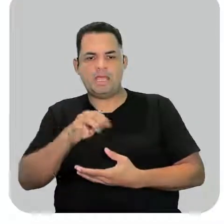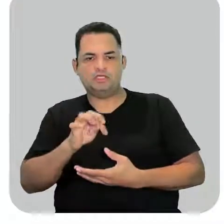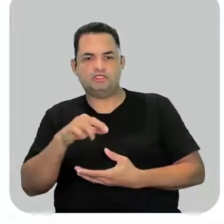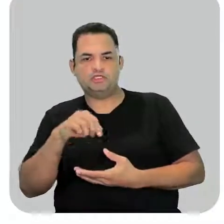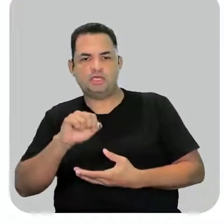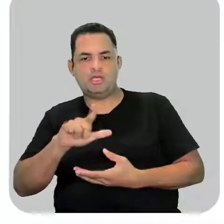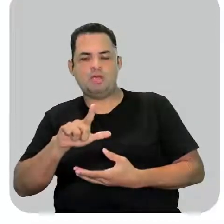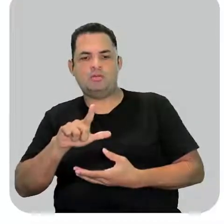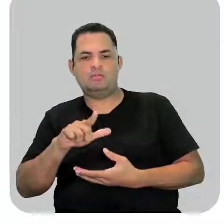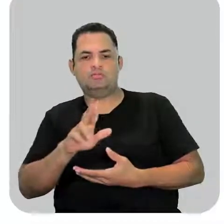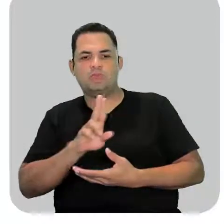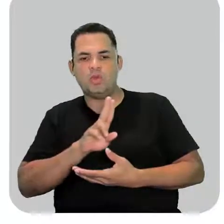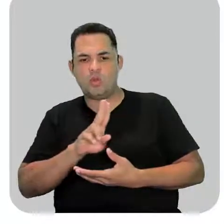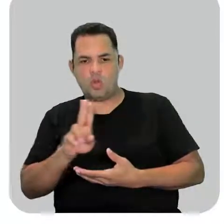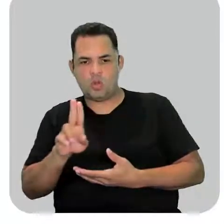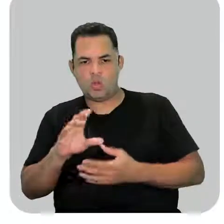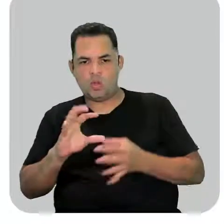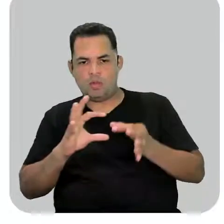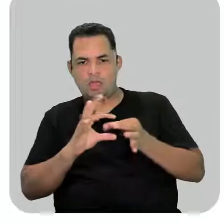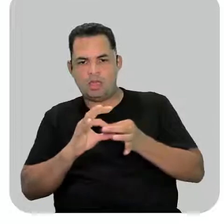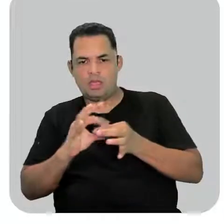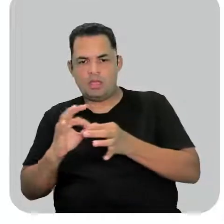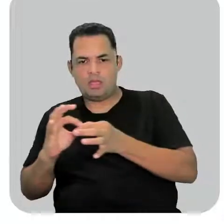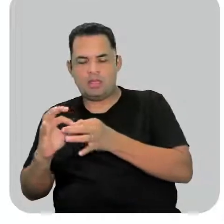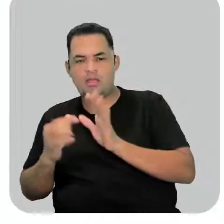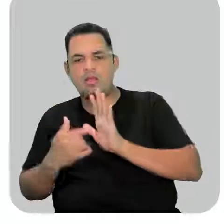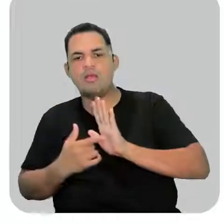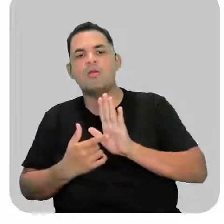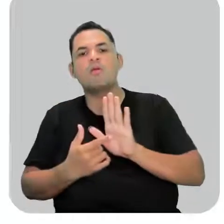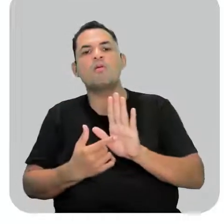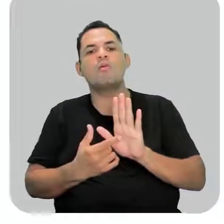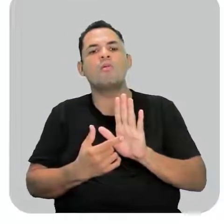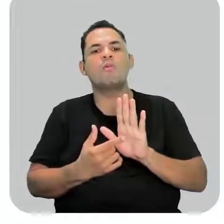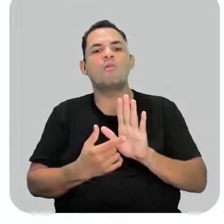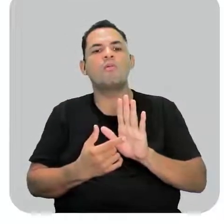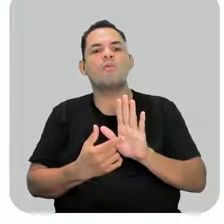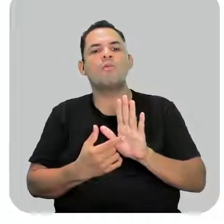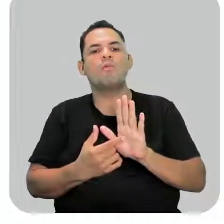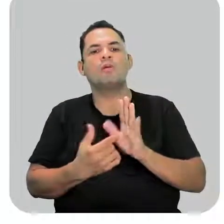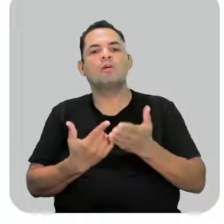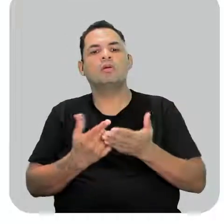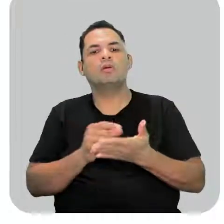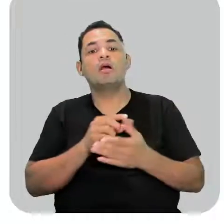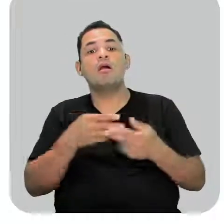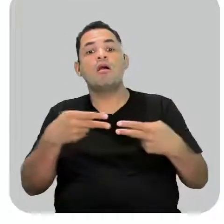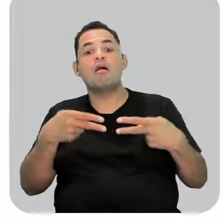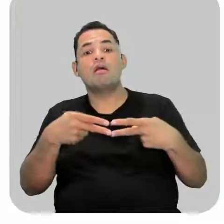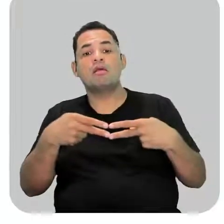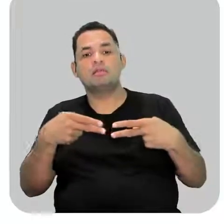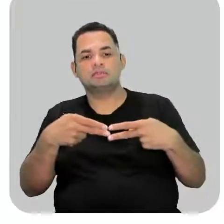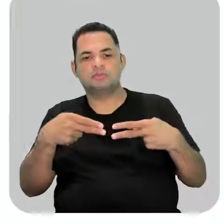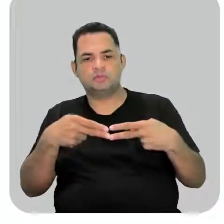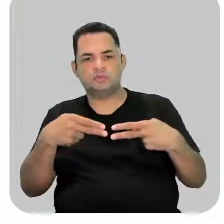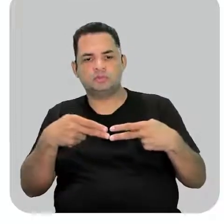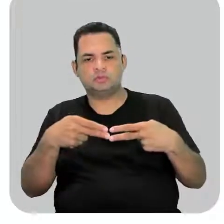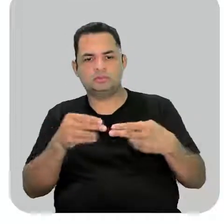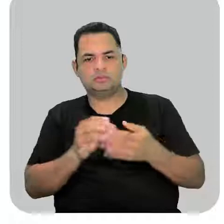aí eu vou dar o nome da minha cadeia, mostrando onde a minha ligação dupla está.